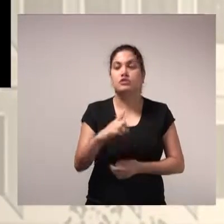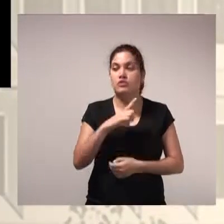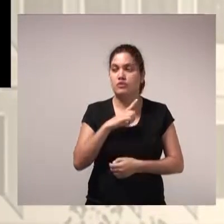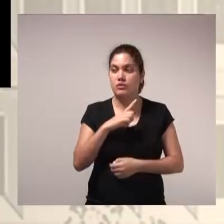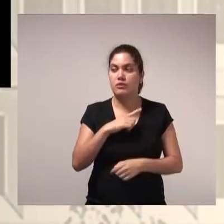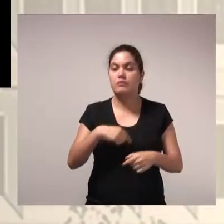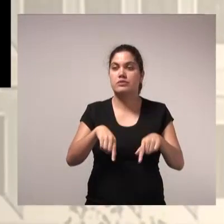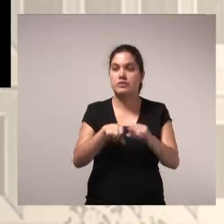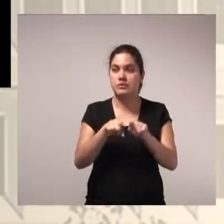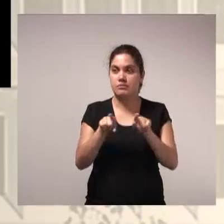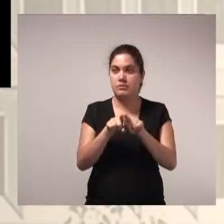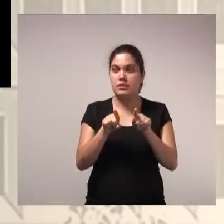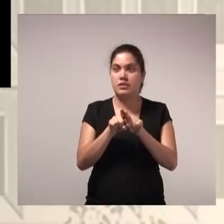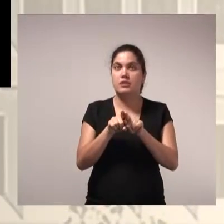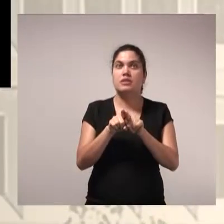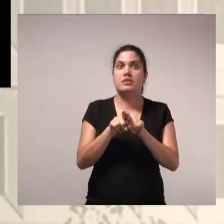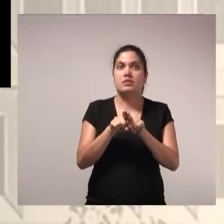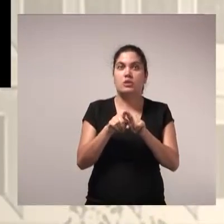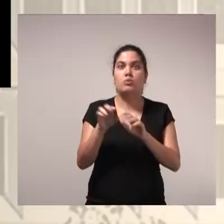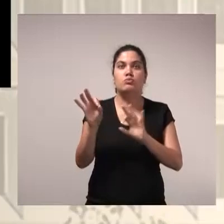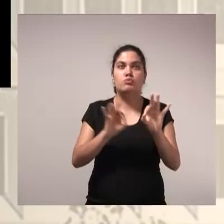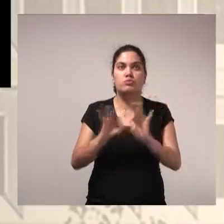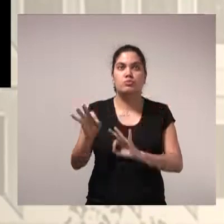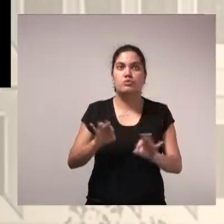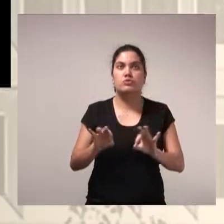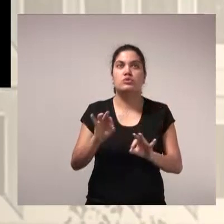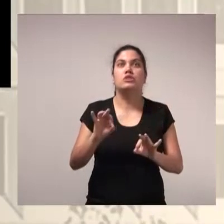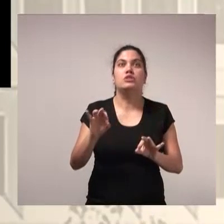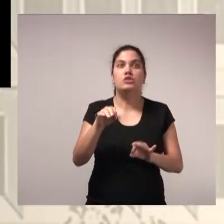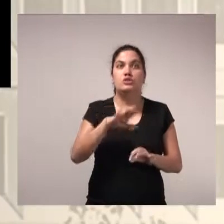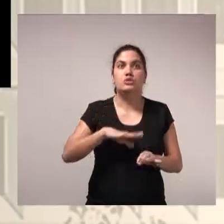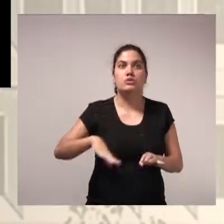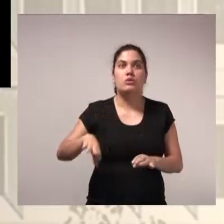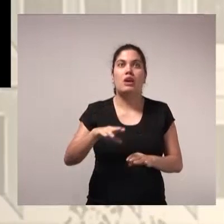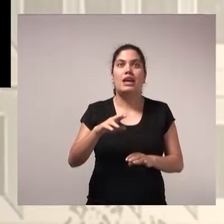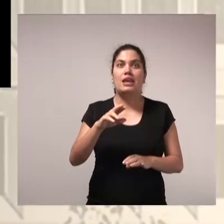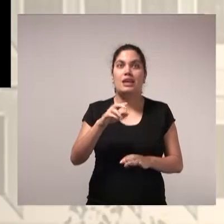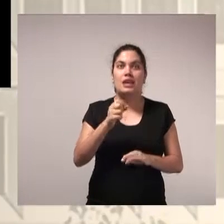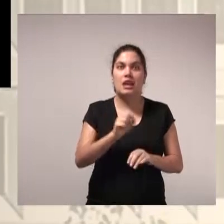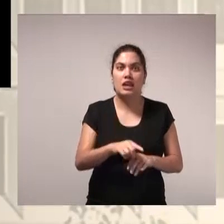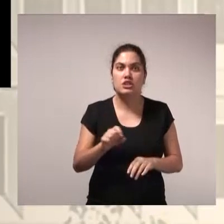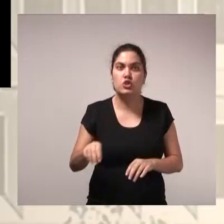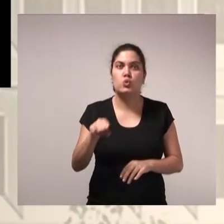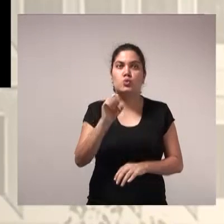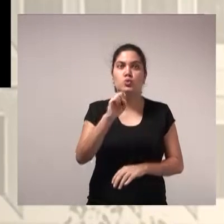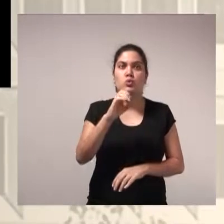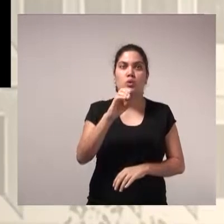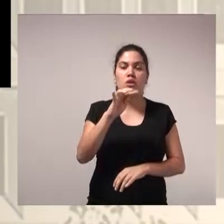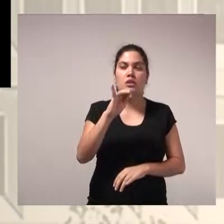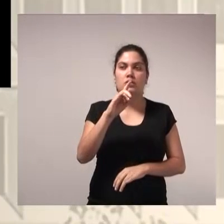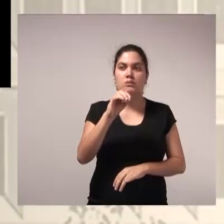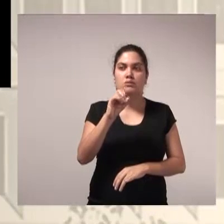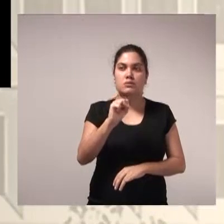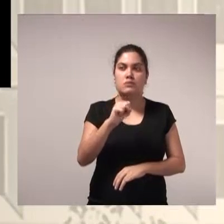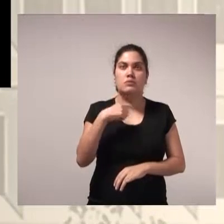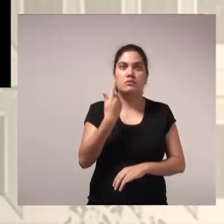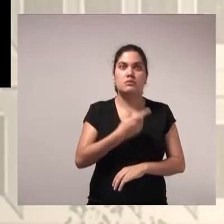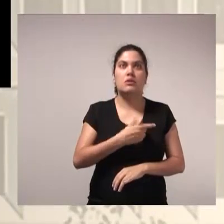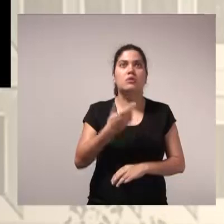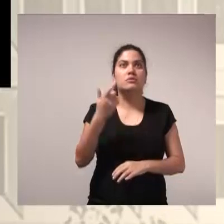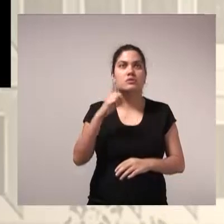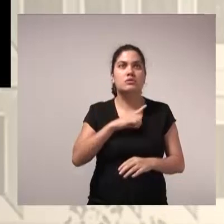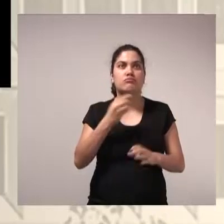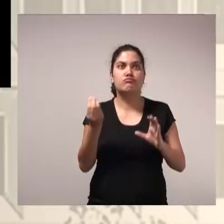Temos lá também o gerenciamento local dos resíduos sólidos, através de uma composteira, uma grande composteira. Todos